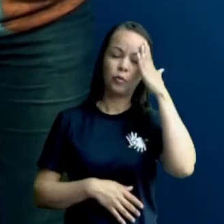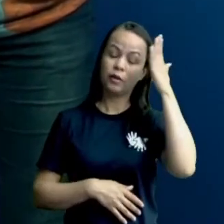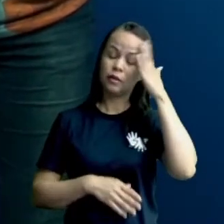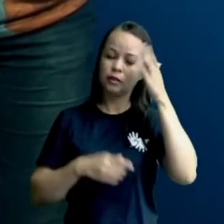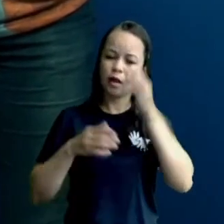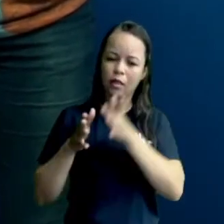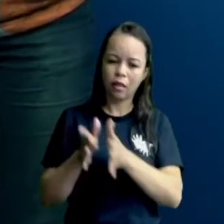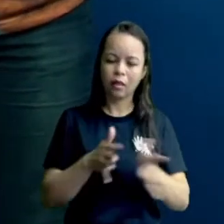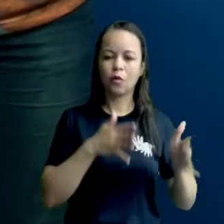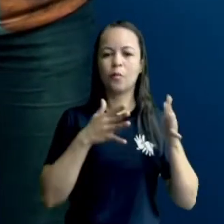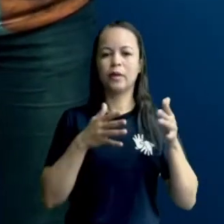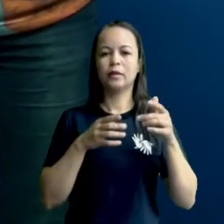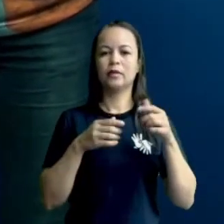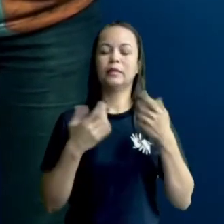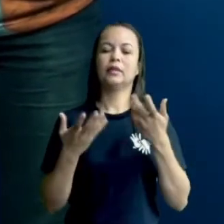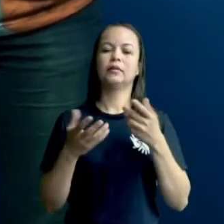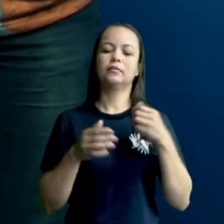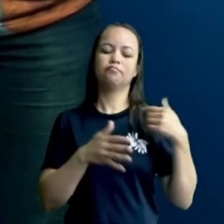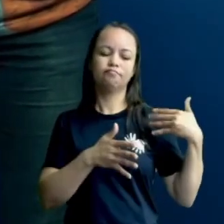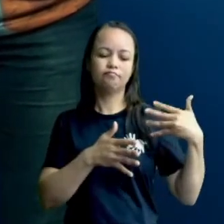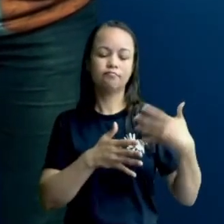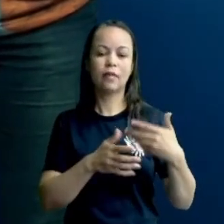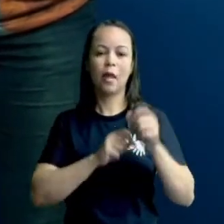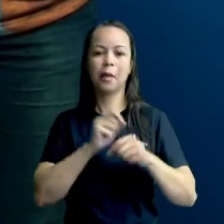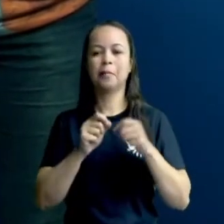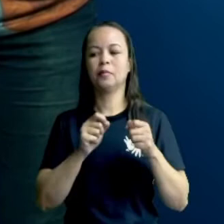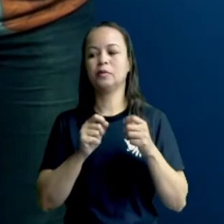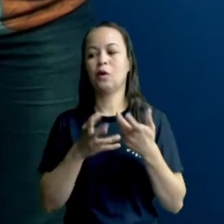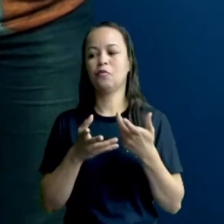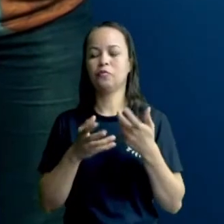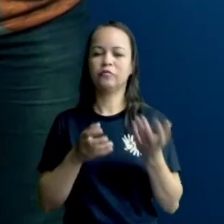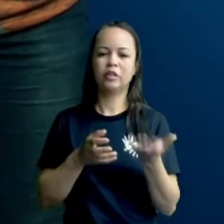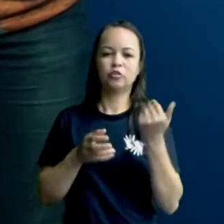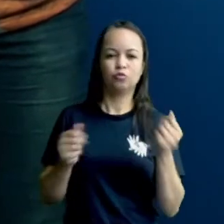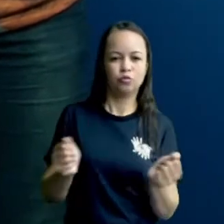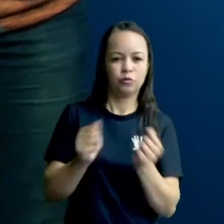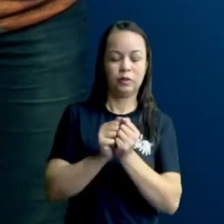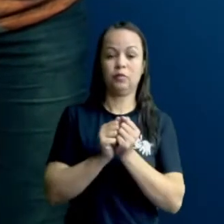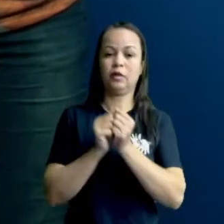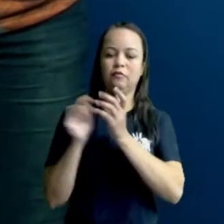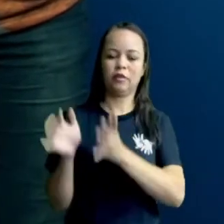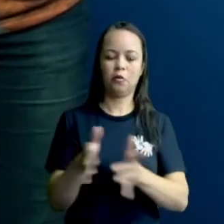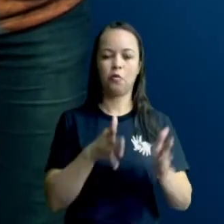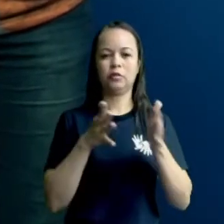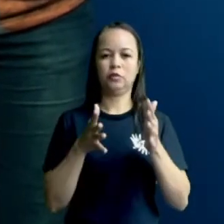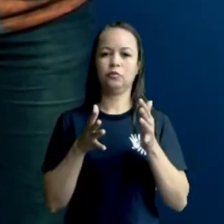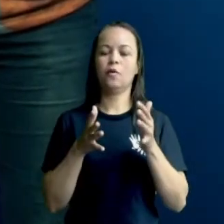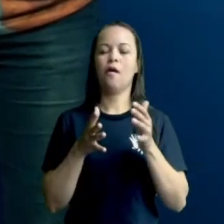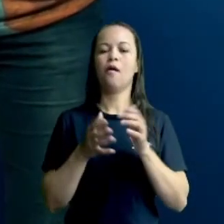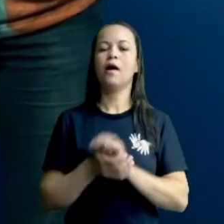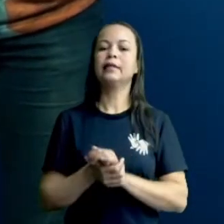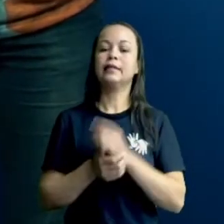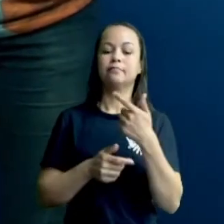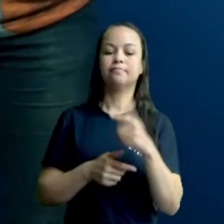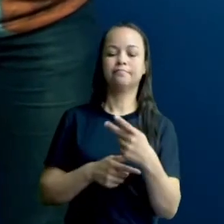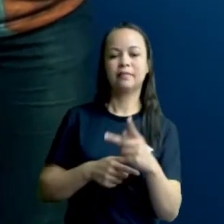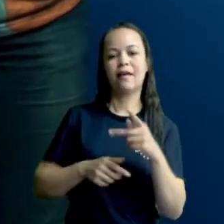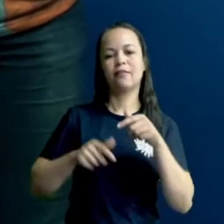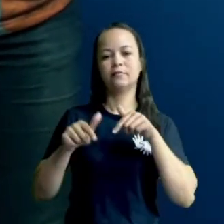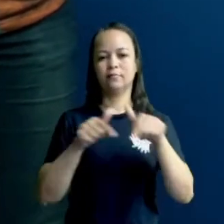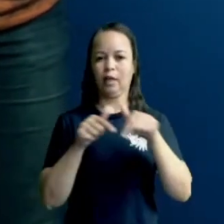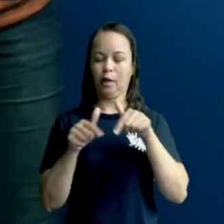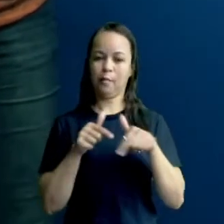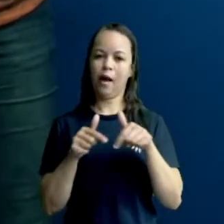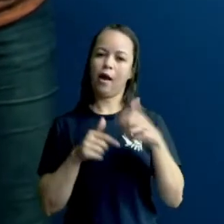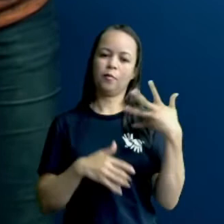né? Da medida de tempo, ok? Então vem comigo, porque a gente vai continuar aqui nesse trabalho belíssimo